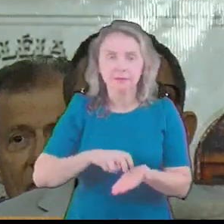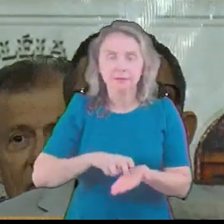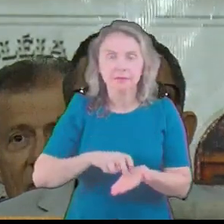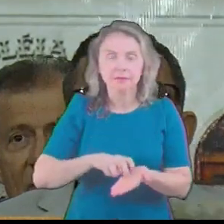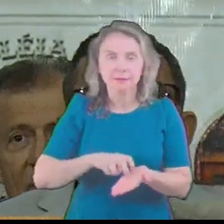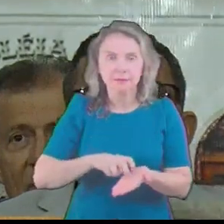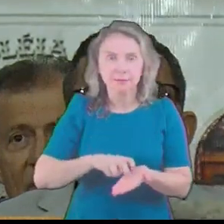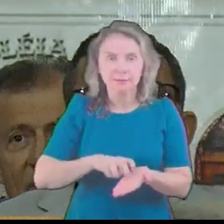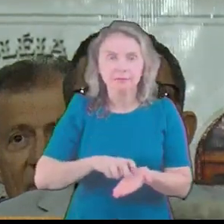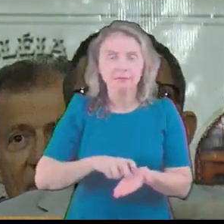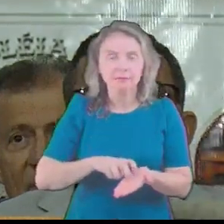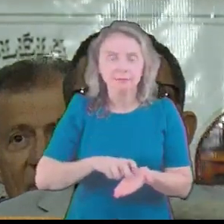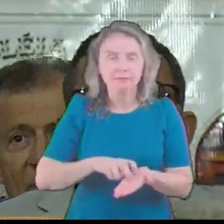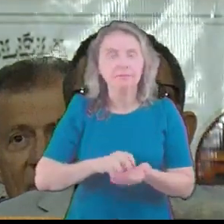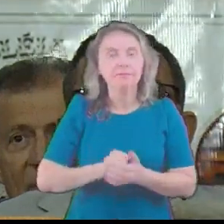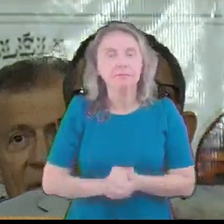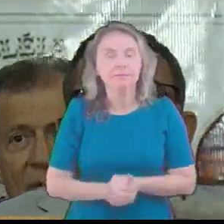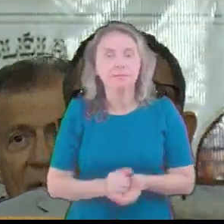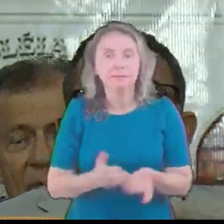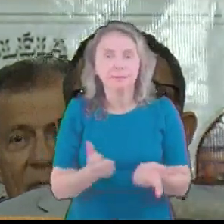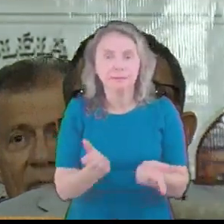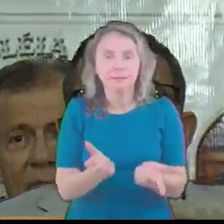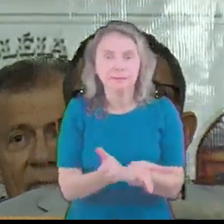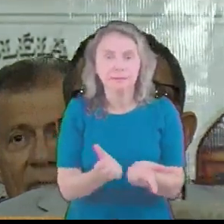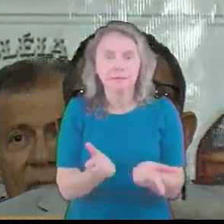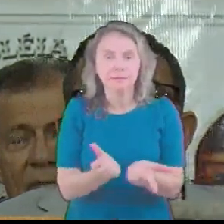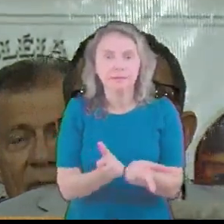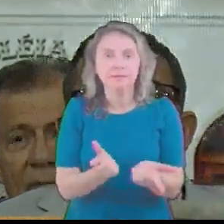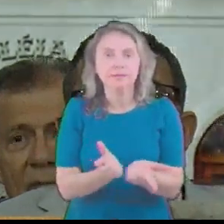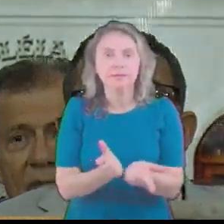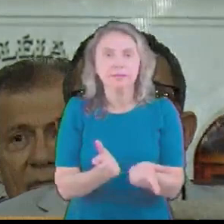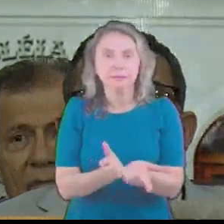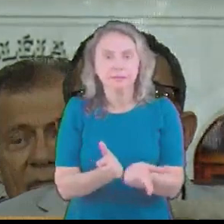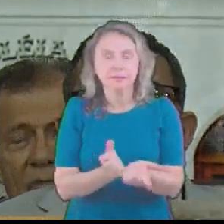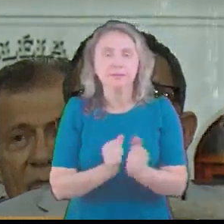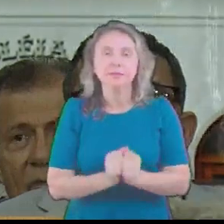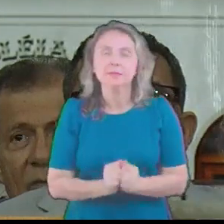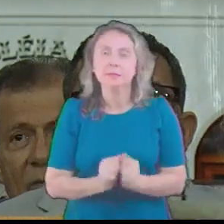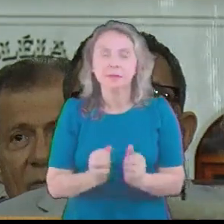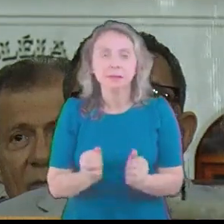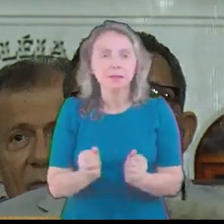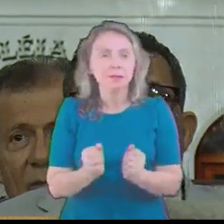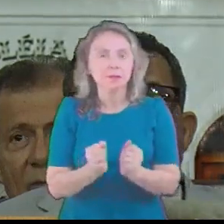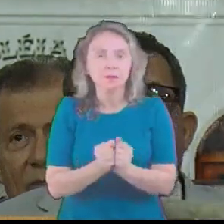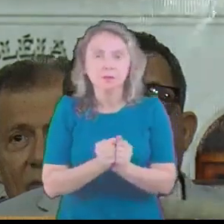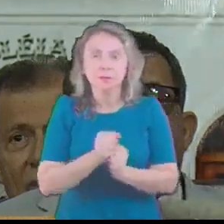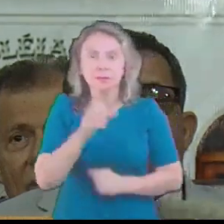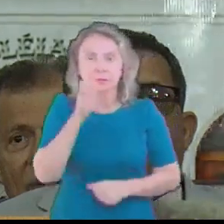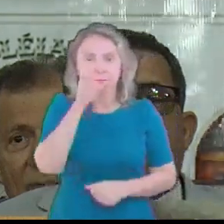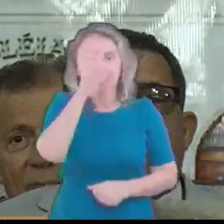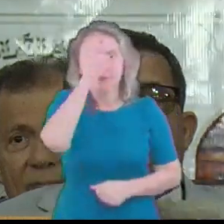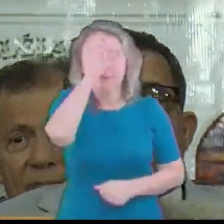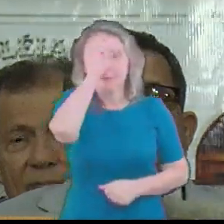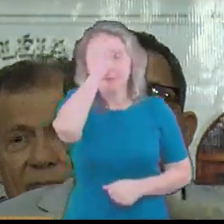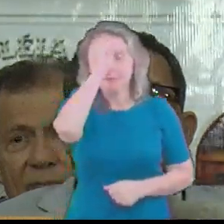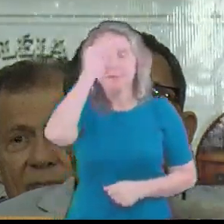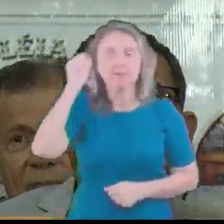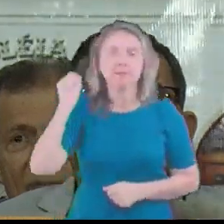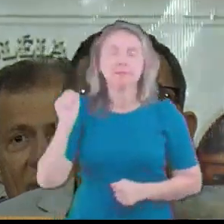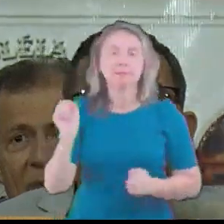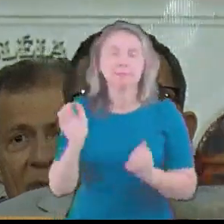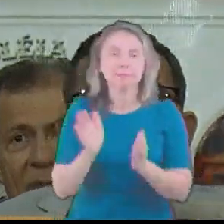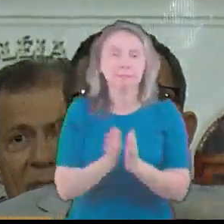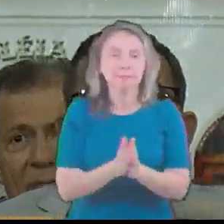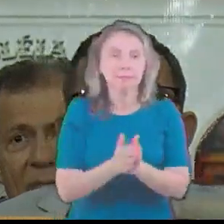estivemos aqui na Escola Bíblica Dominical para juntos aprendermos da Palavra do Senhor. E